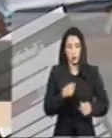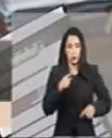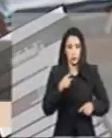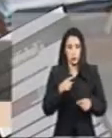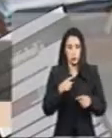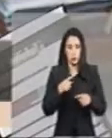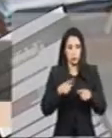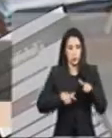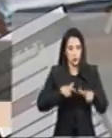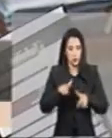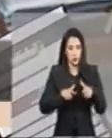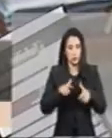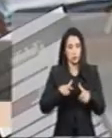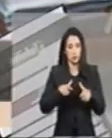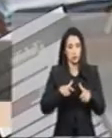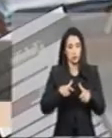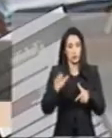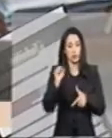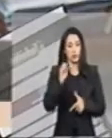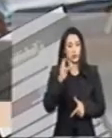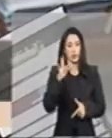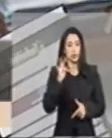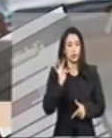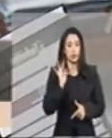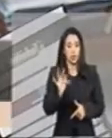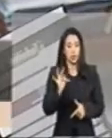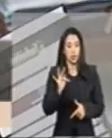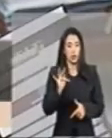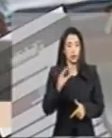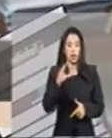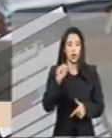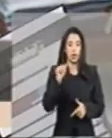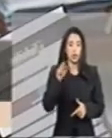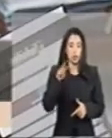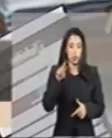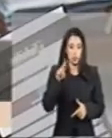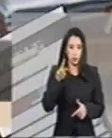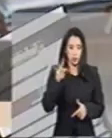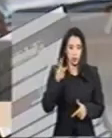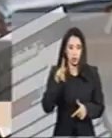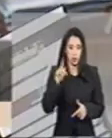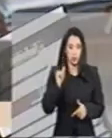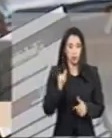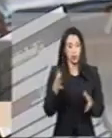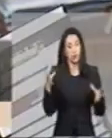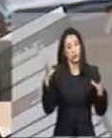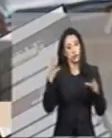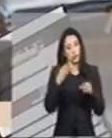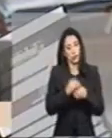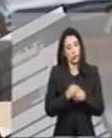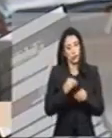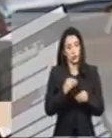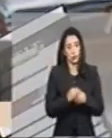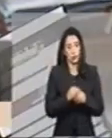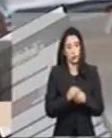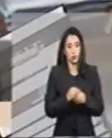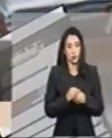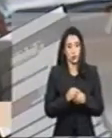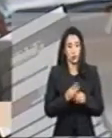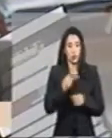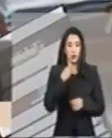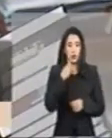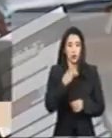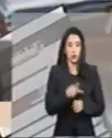o Supremo e, na cautelar, concluo pela extinção respectiva, ou